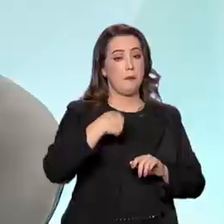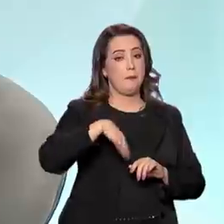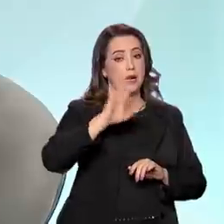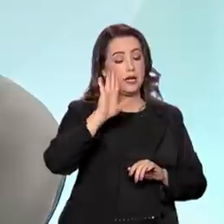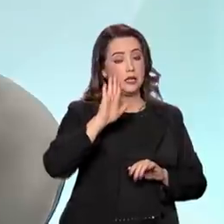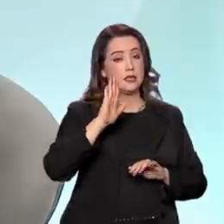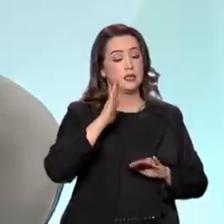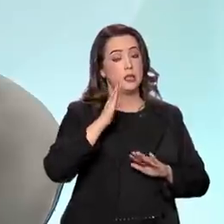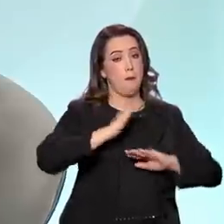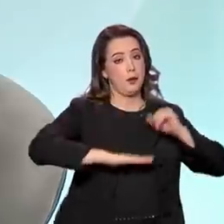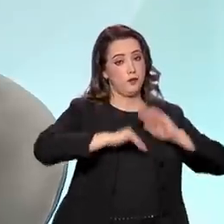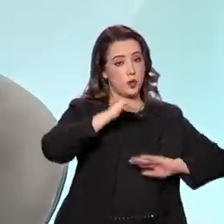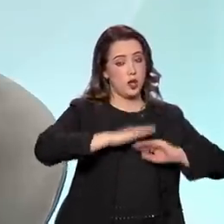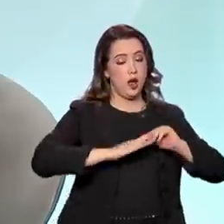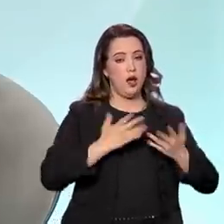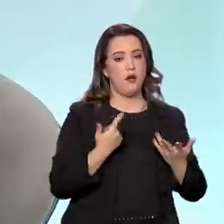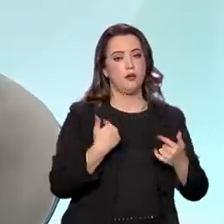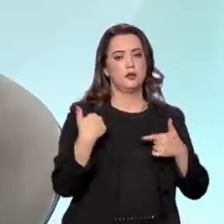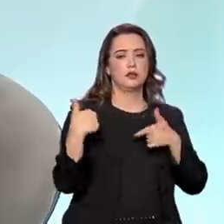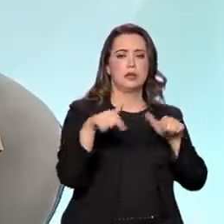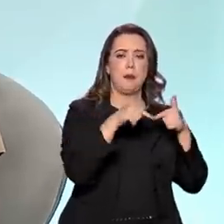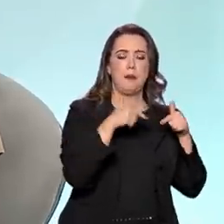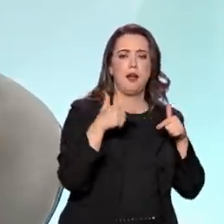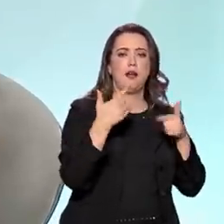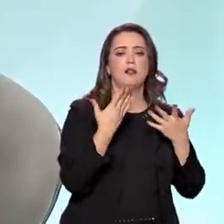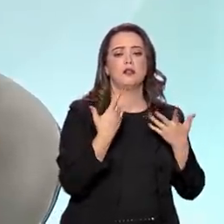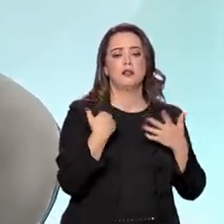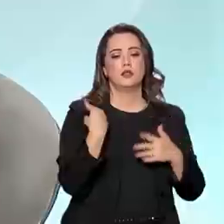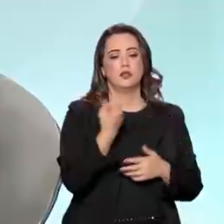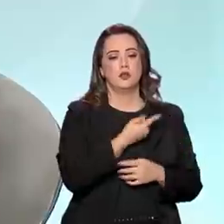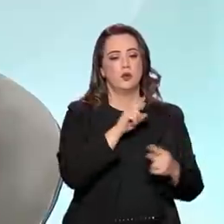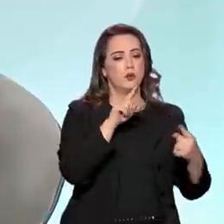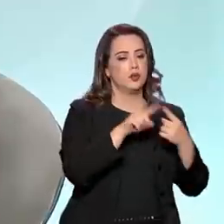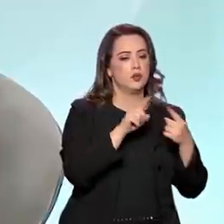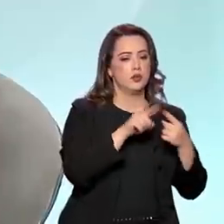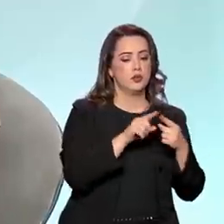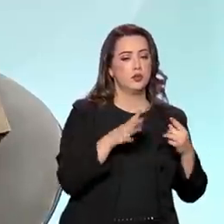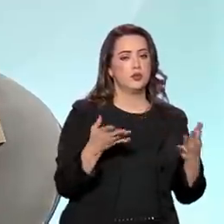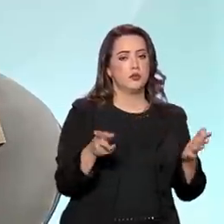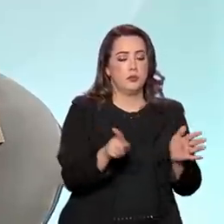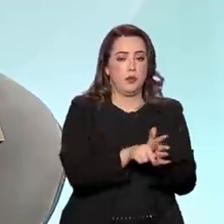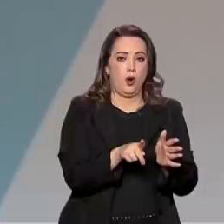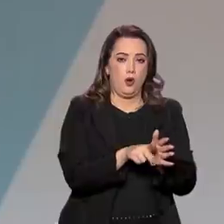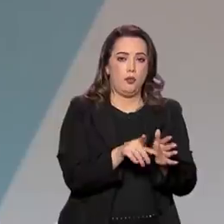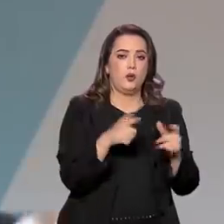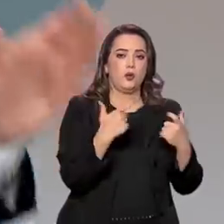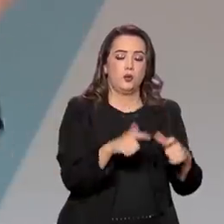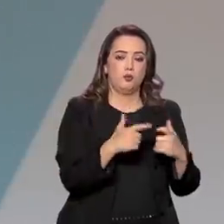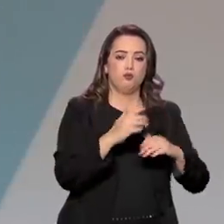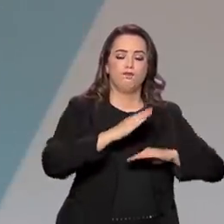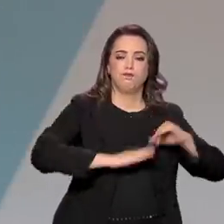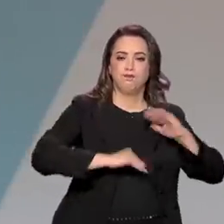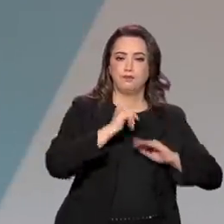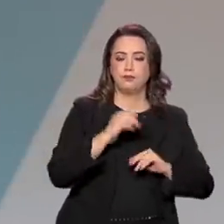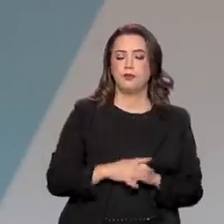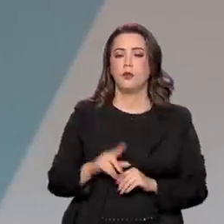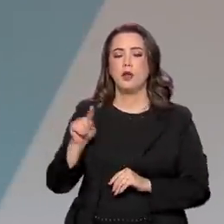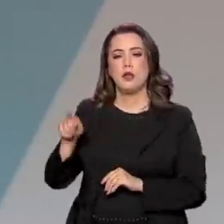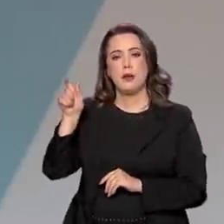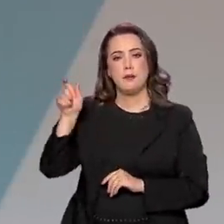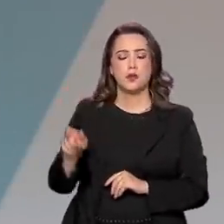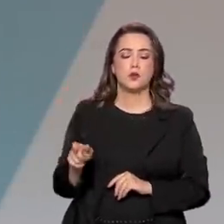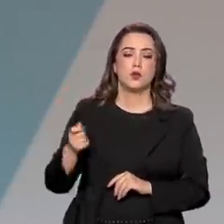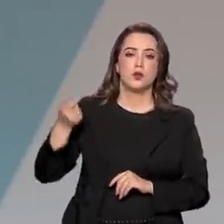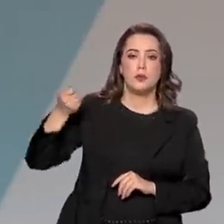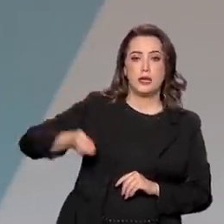qualificado então no momento empregado para alguma coisa a prioridade é o soldado do efetivo profissional e aqueles que fazem